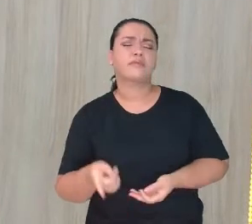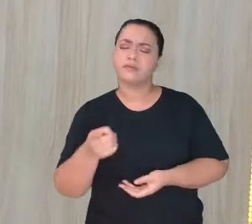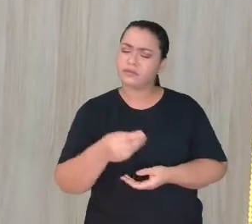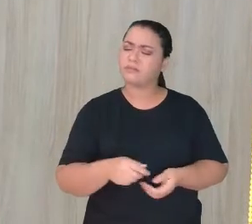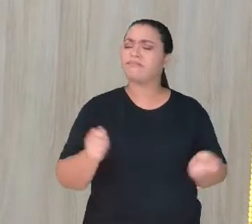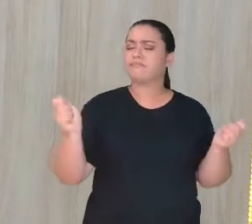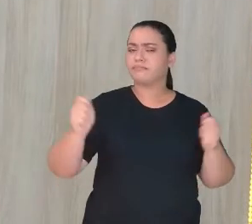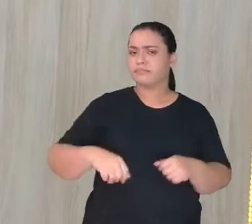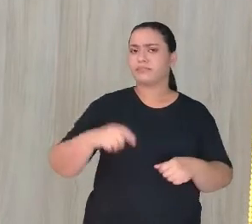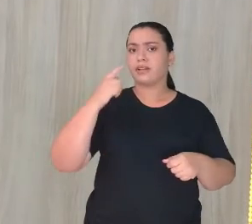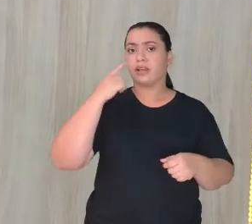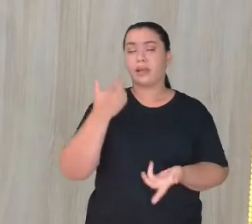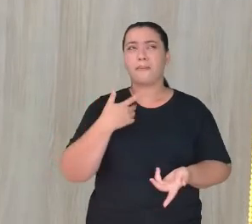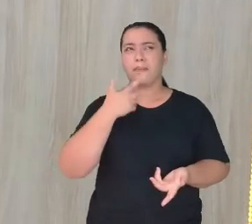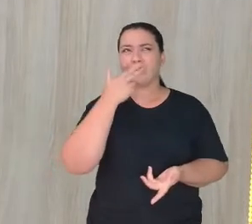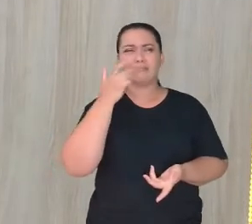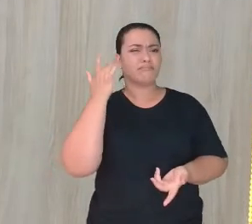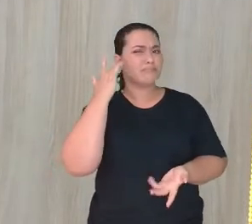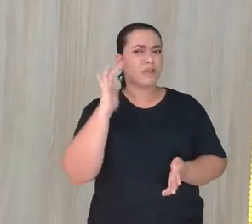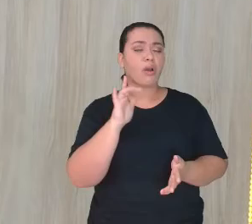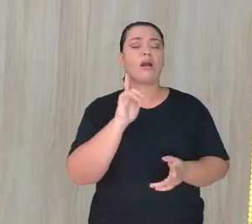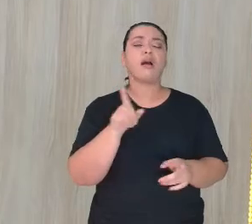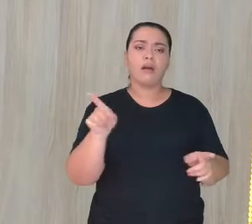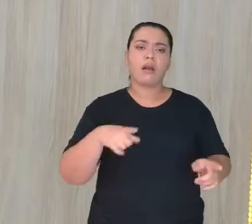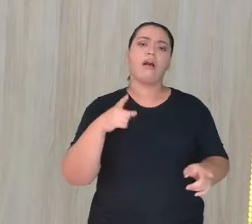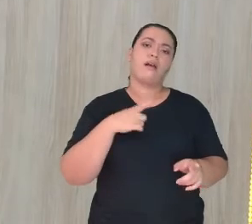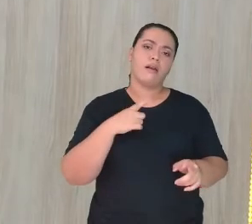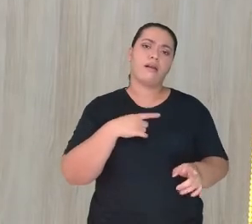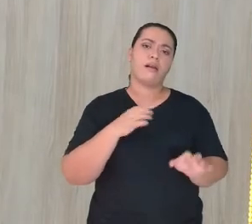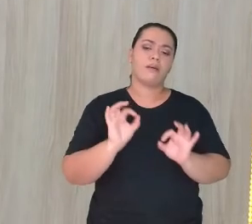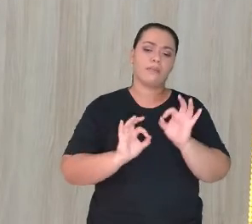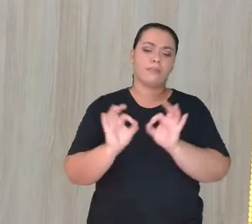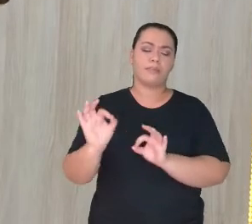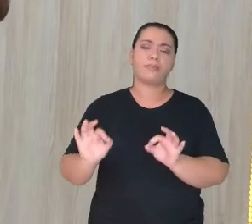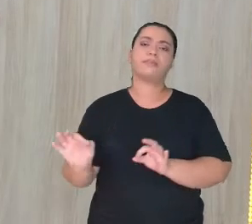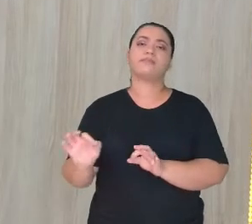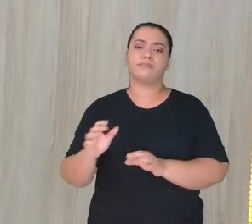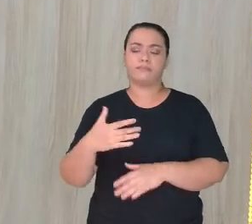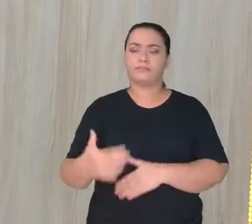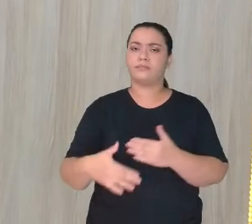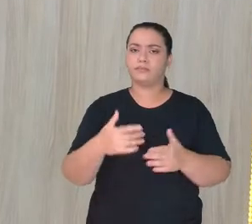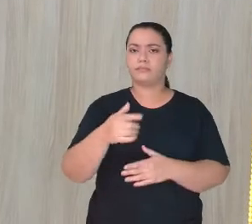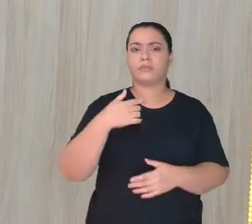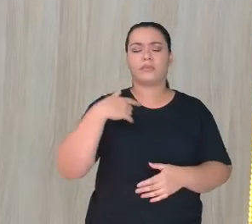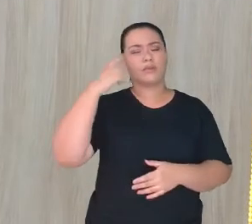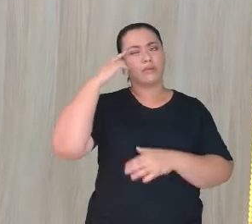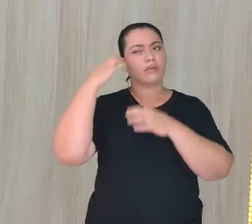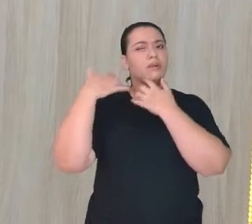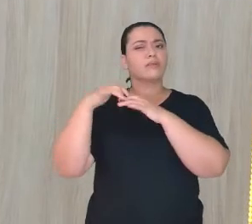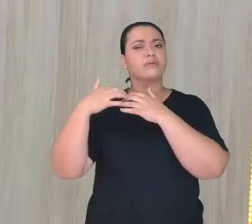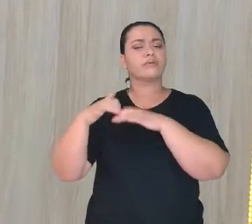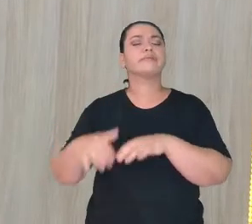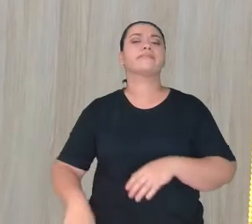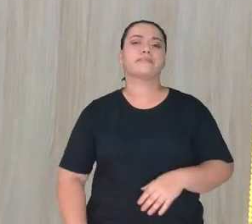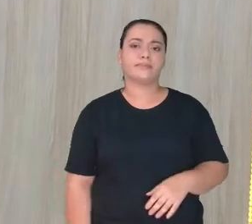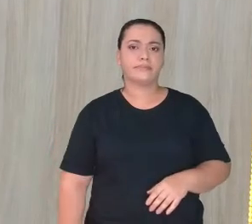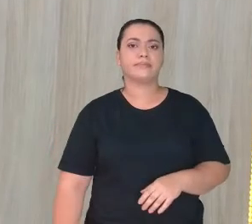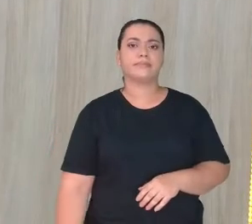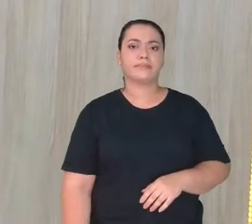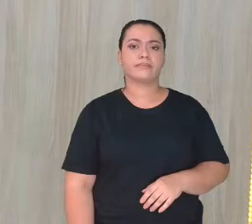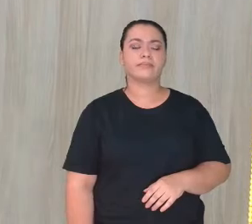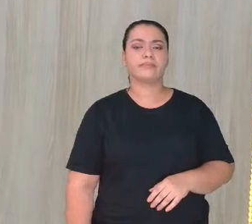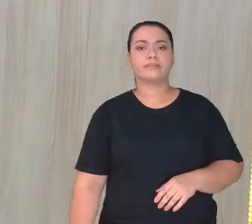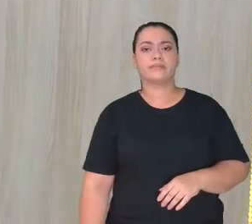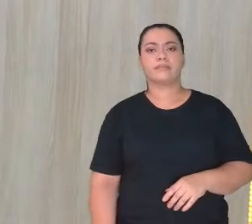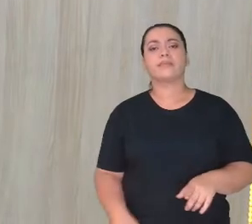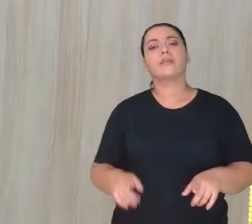mesmo uma figura que parece desconhecida, coloca valores, sai riscando, sai rabiscando, você desenvolve o seu raciocínio aí,